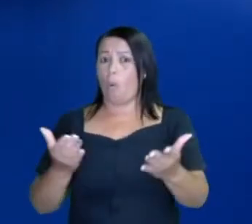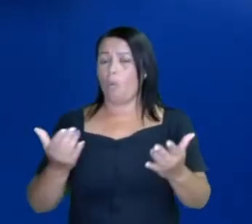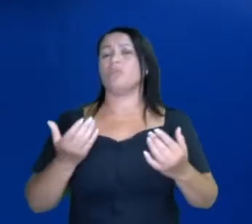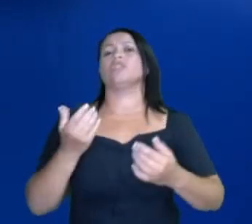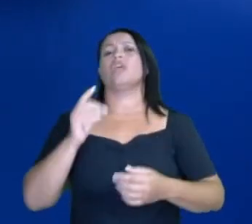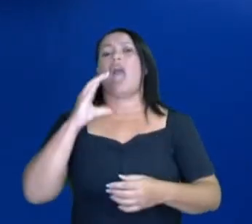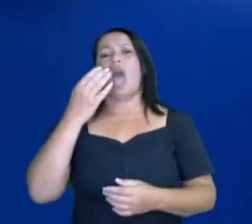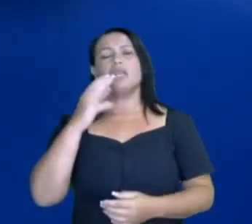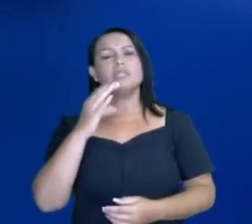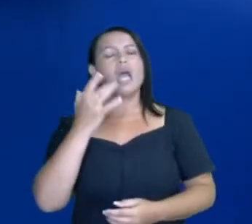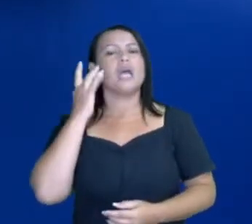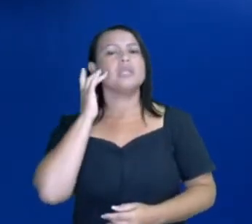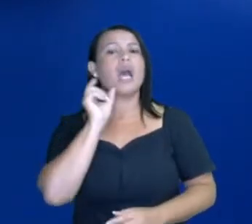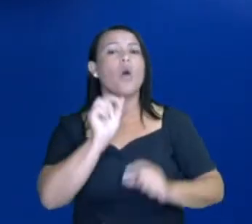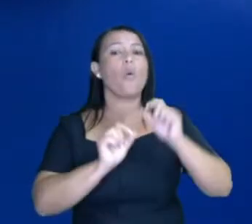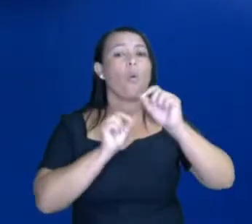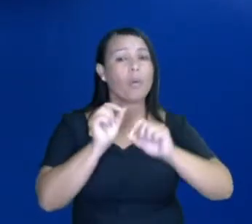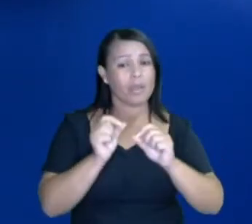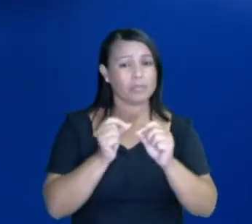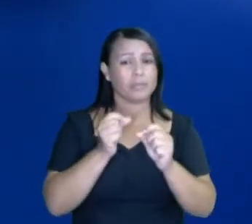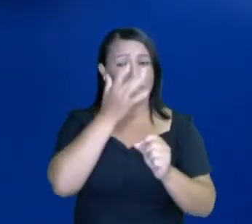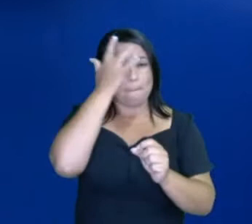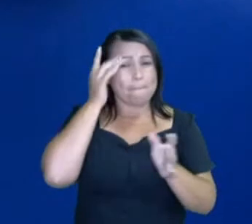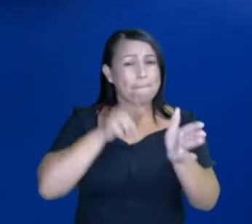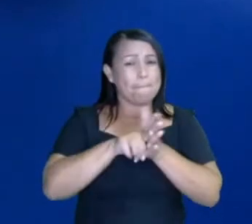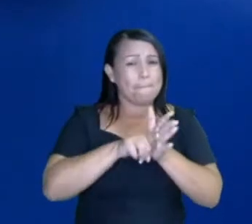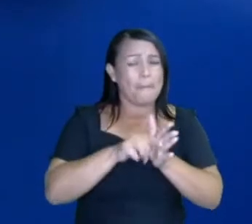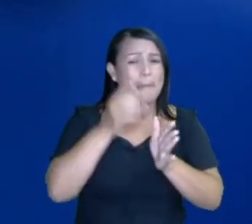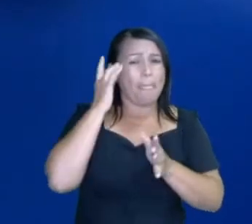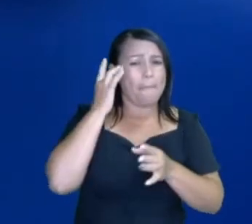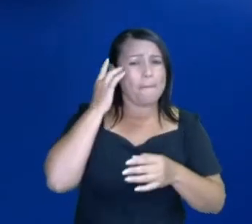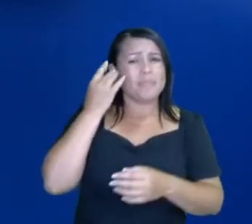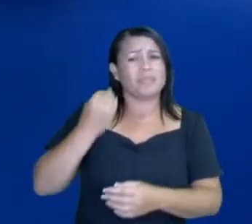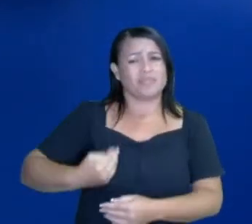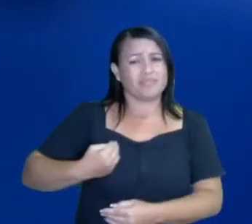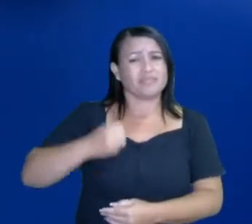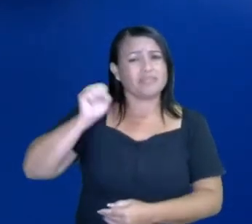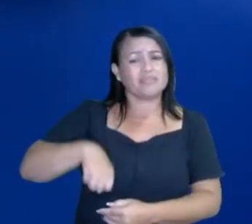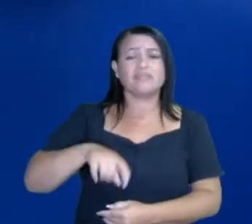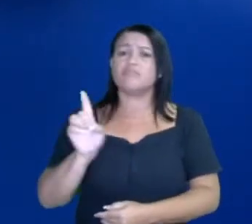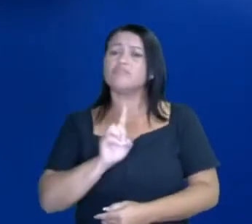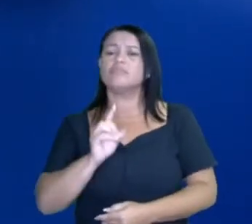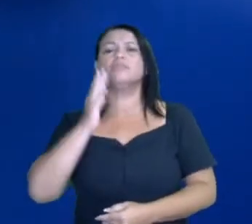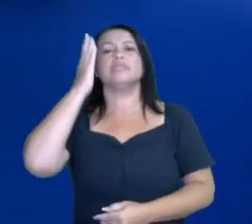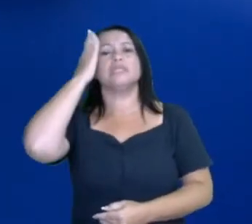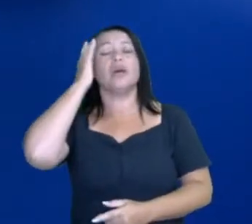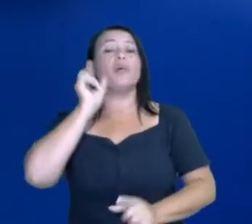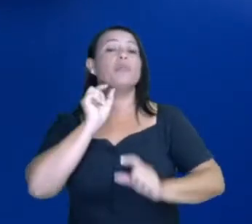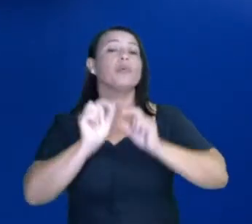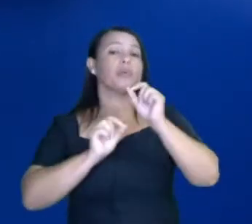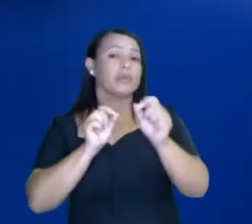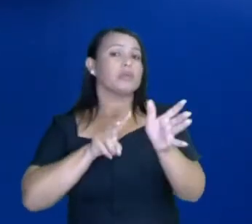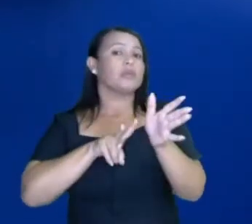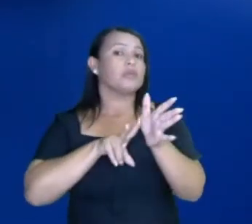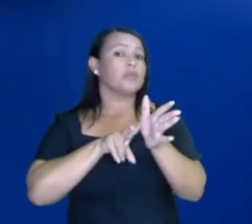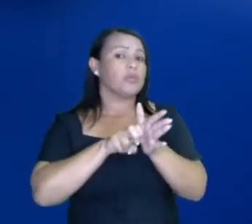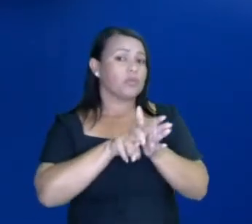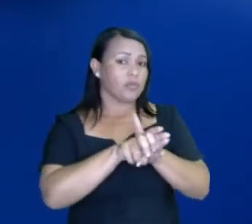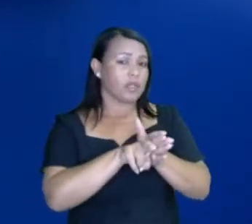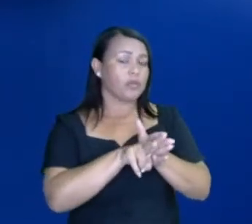hoje se os vírus são seres vivos ou não. O que se sabe é que os vírus